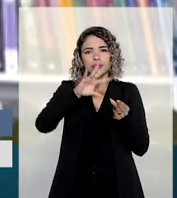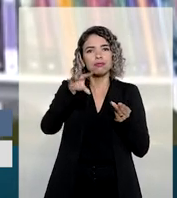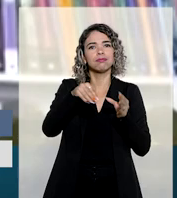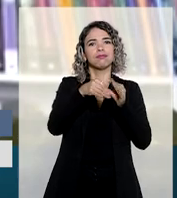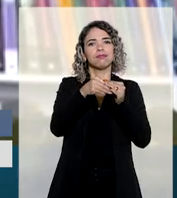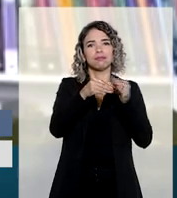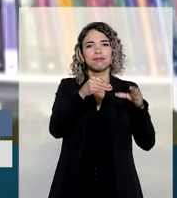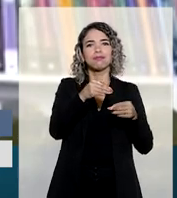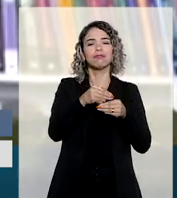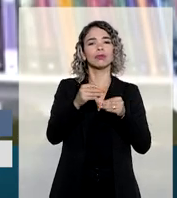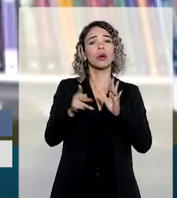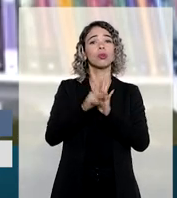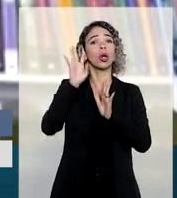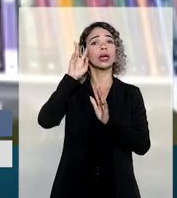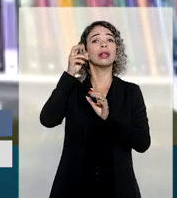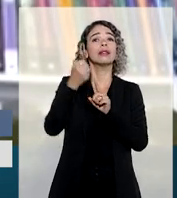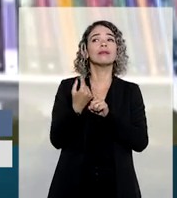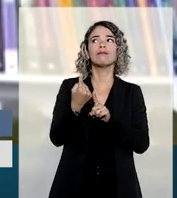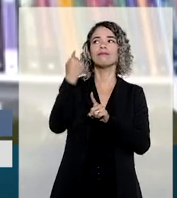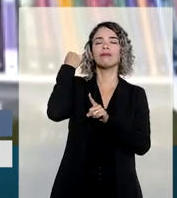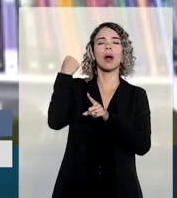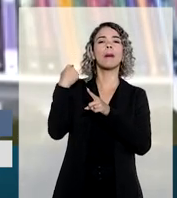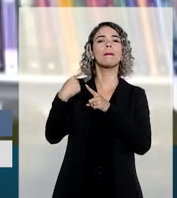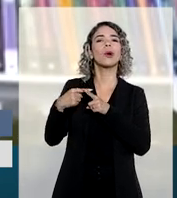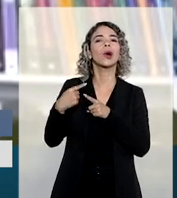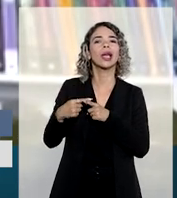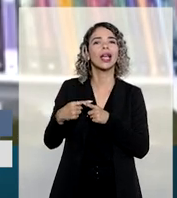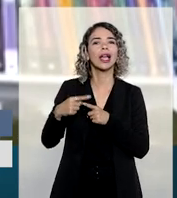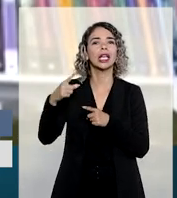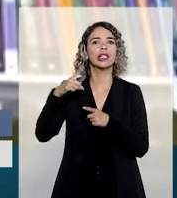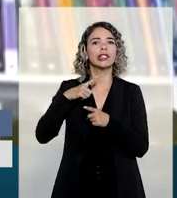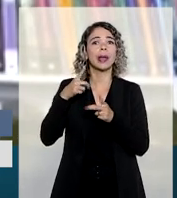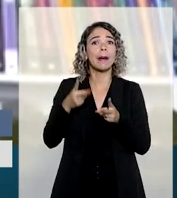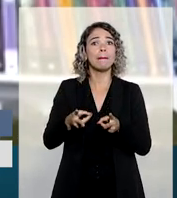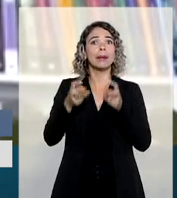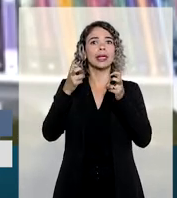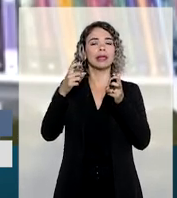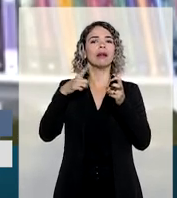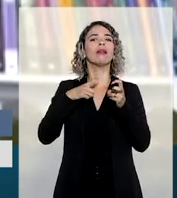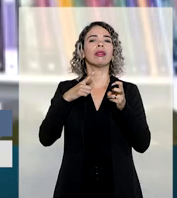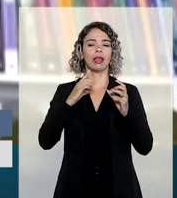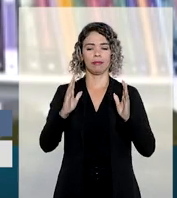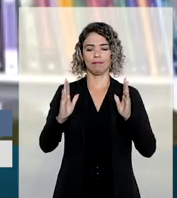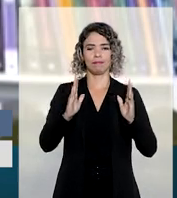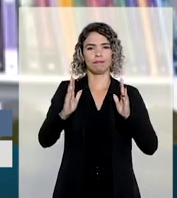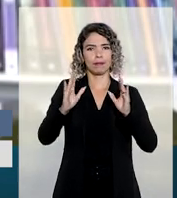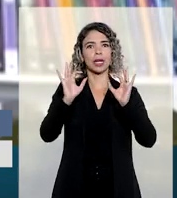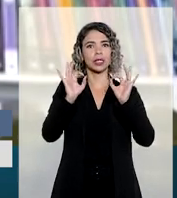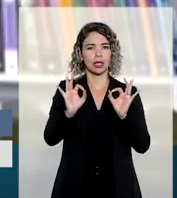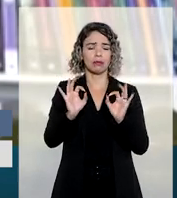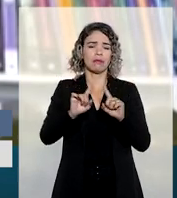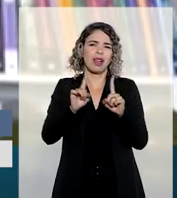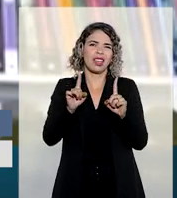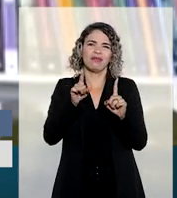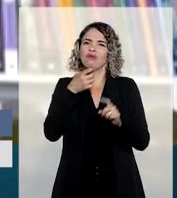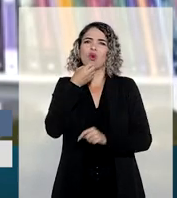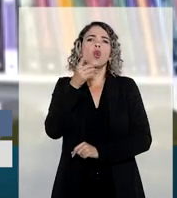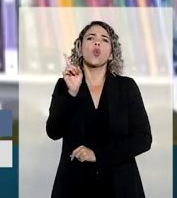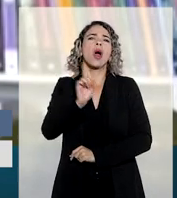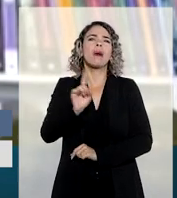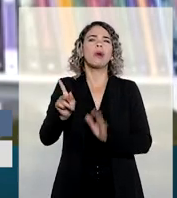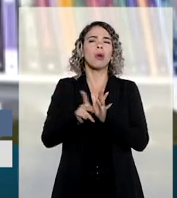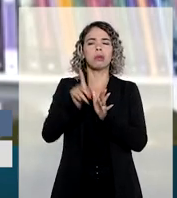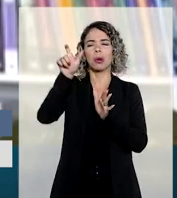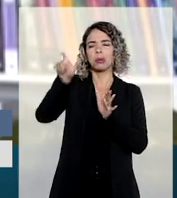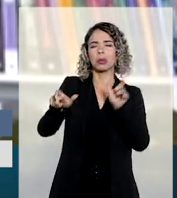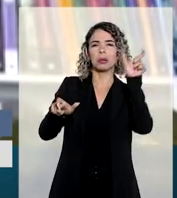de declaração da decisão originária, porque se operou aí o efeito interruptivo. É claro que isso não é muito interessante, né? Quando